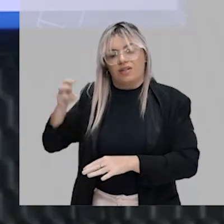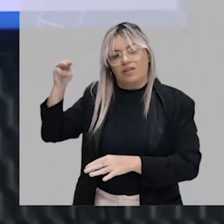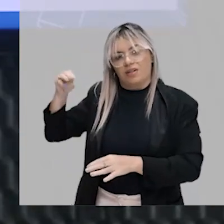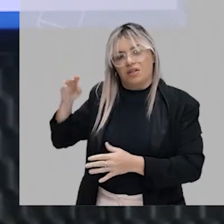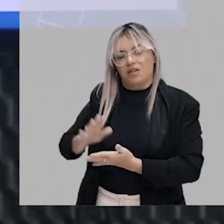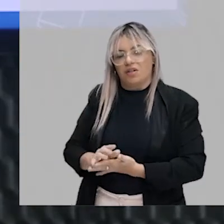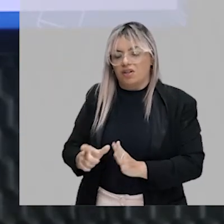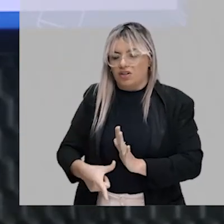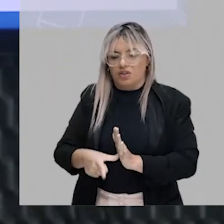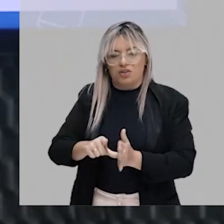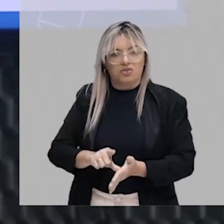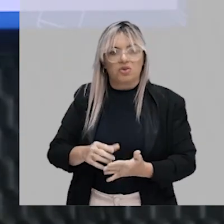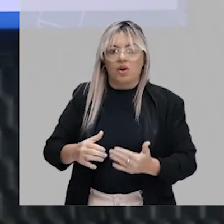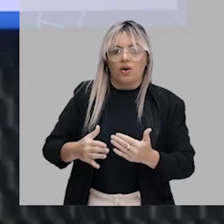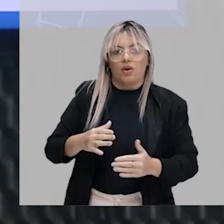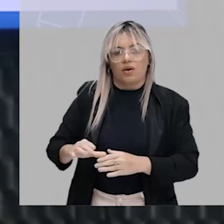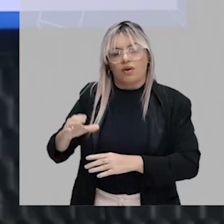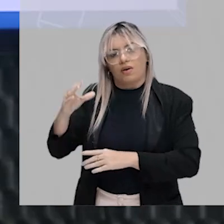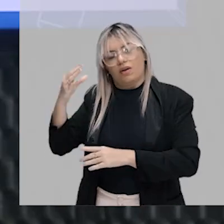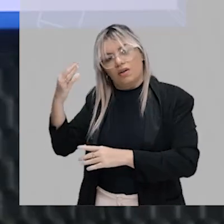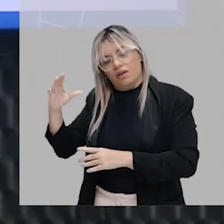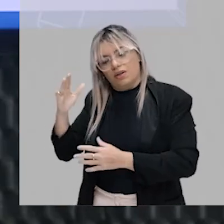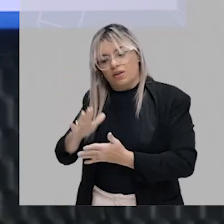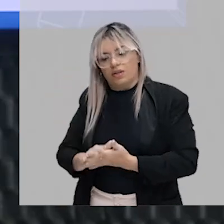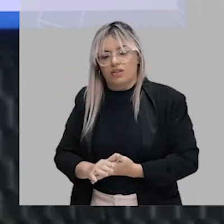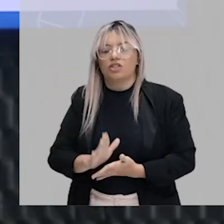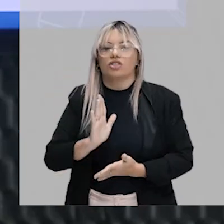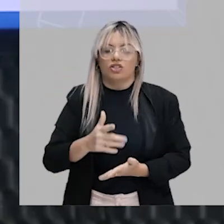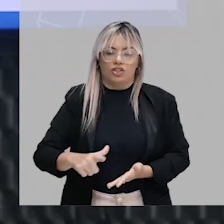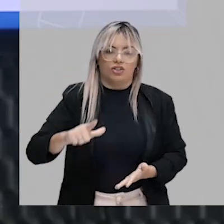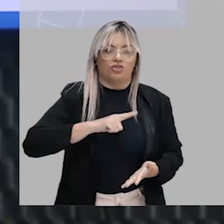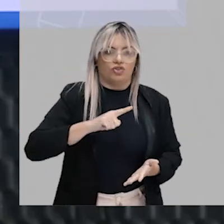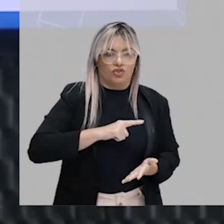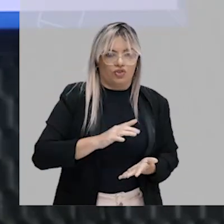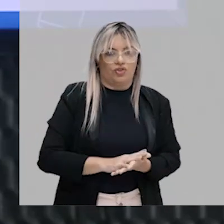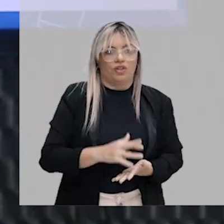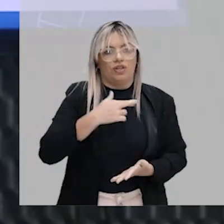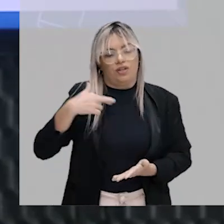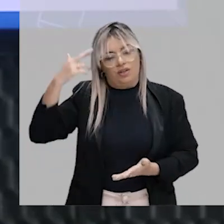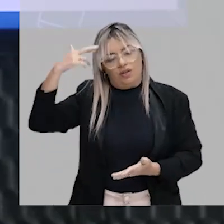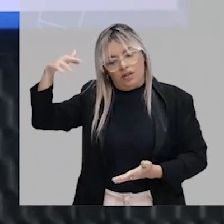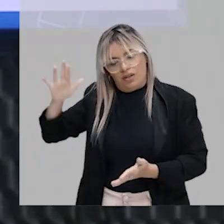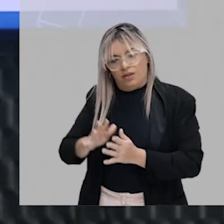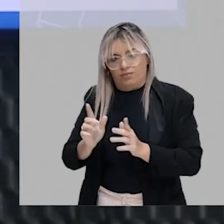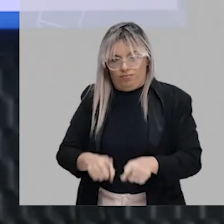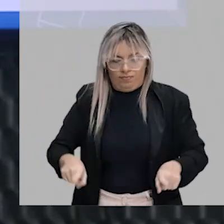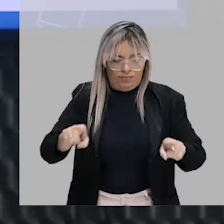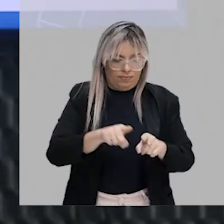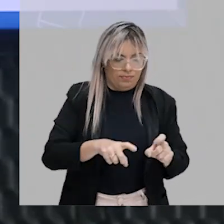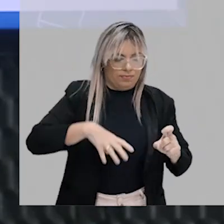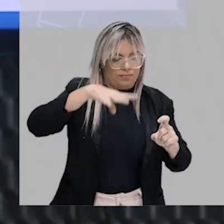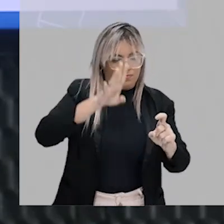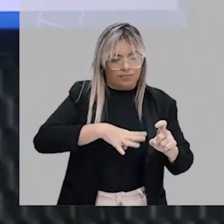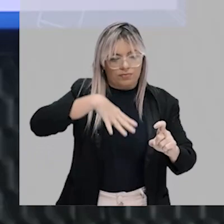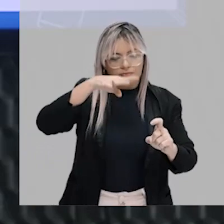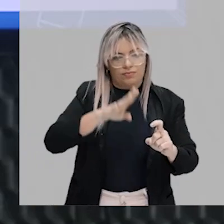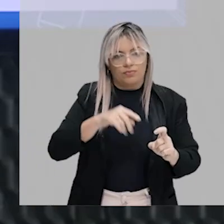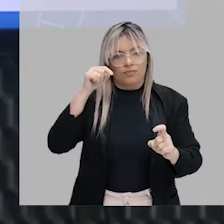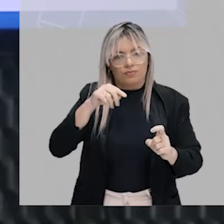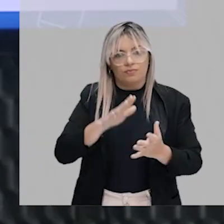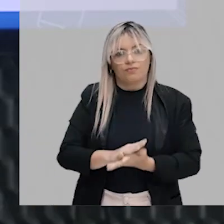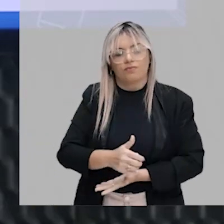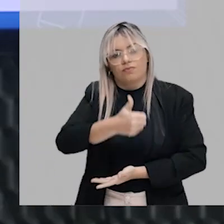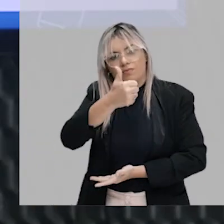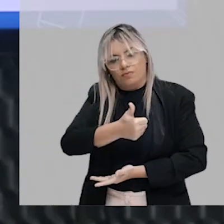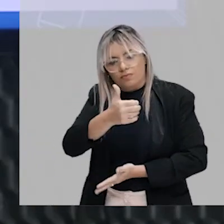ciência existir, já existiam as religiões e já existia a mitologia. Então, quando está dizendo que a primeira forma que o ser humano